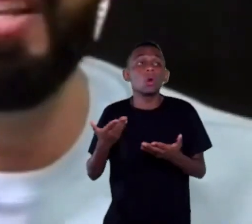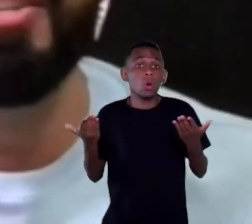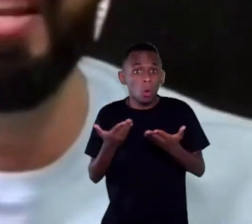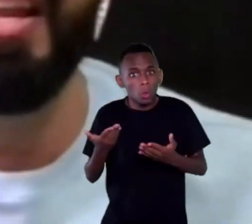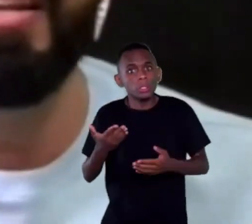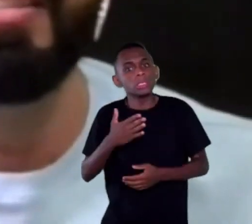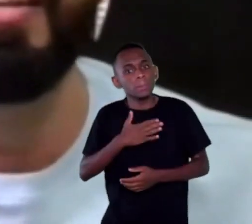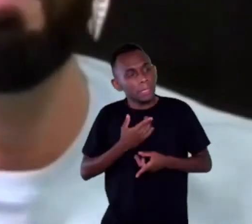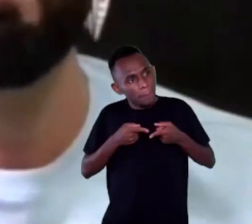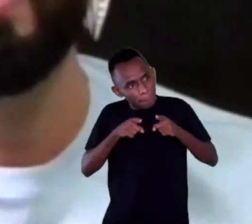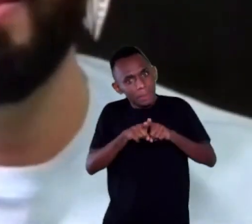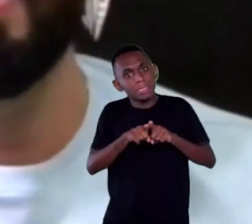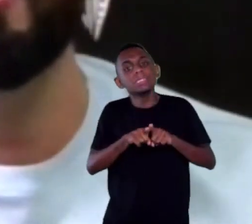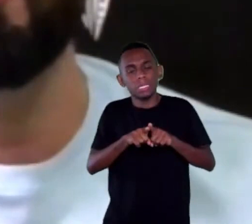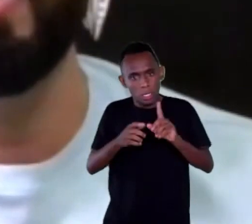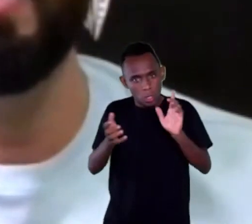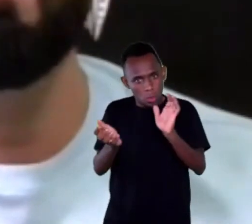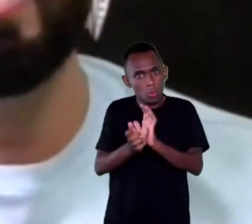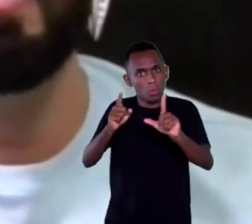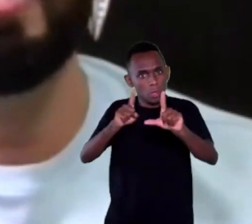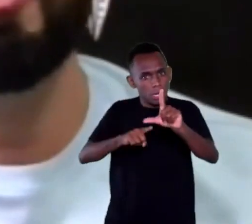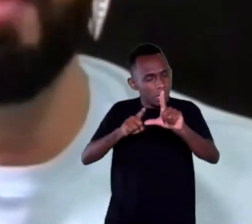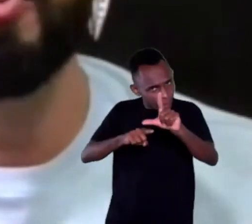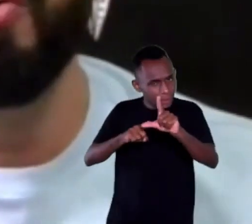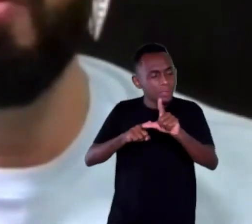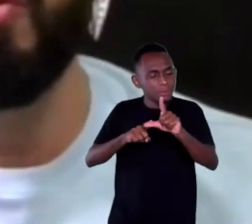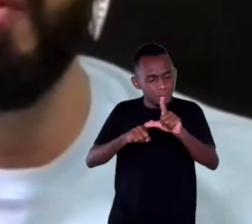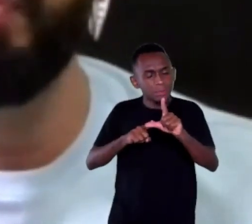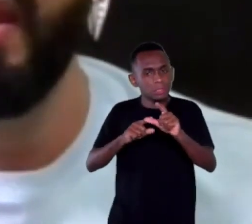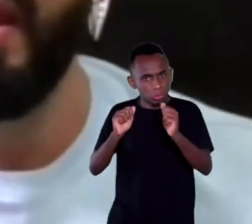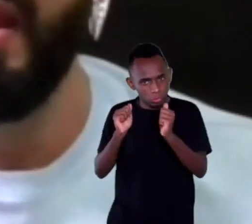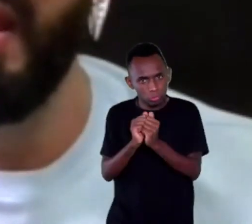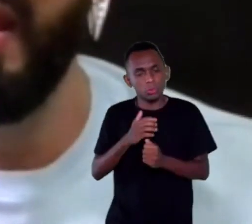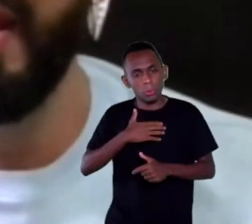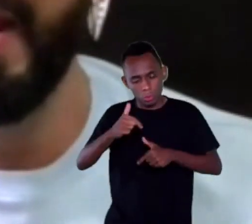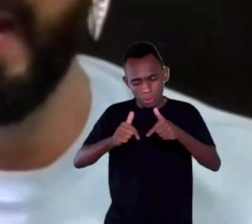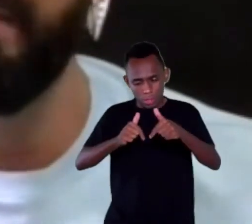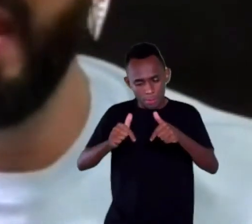Academia Itaunense de Letras, ela entrou para a academia recentemente como